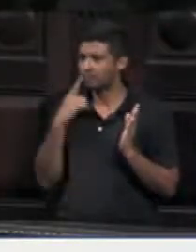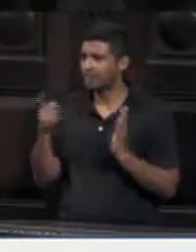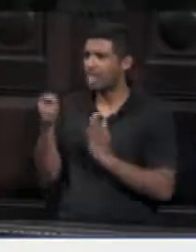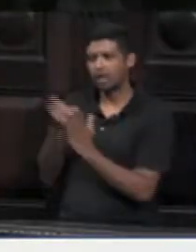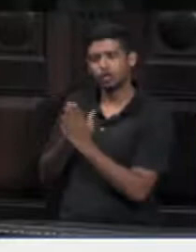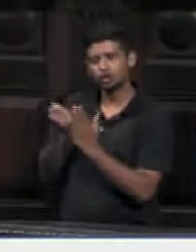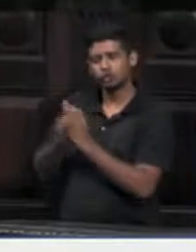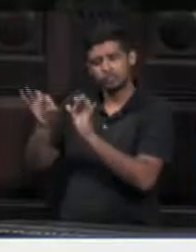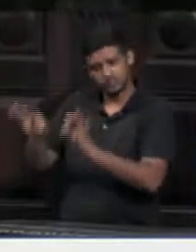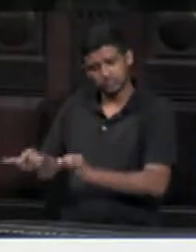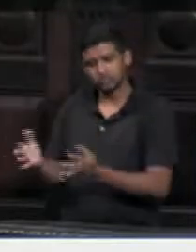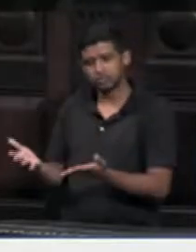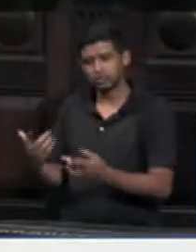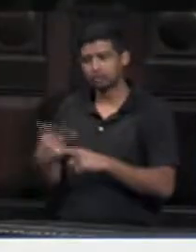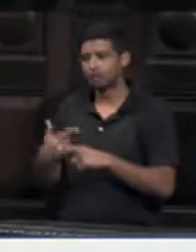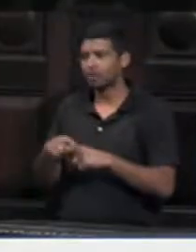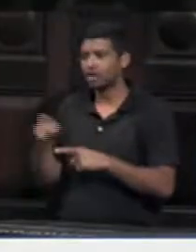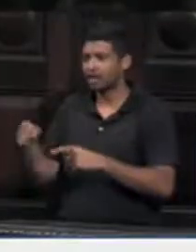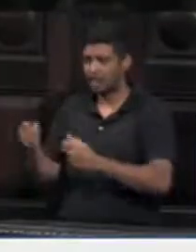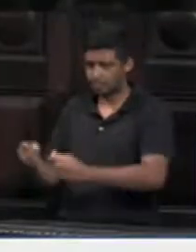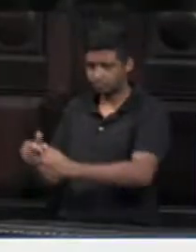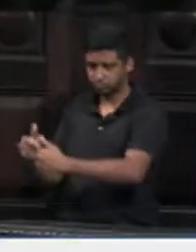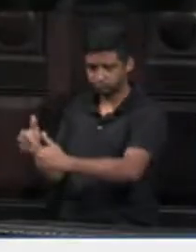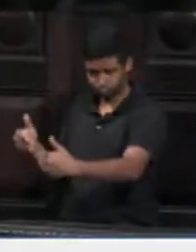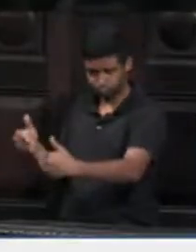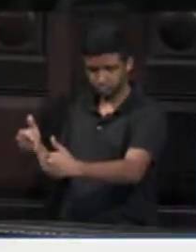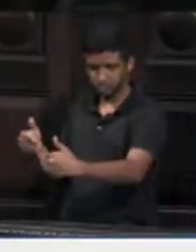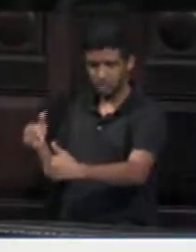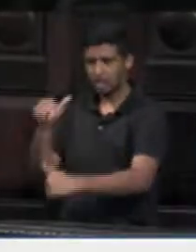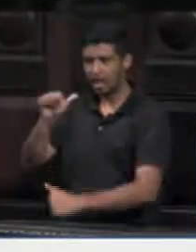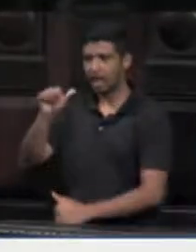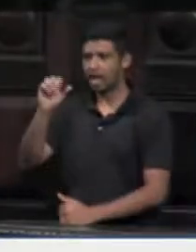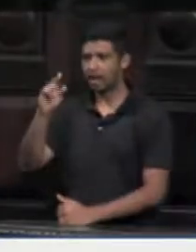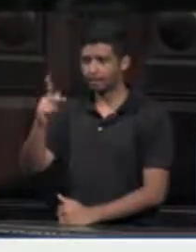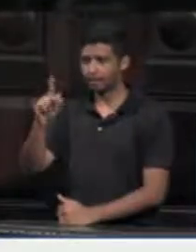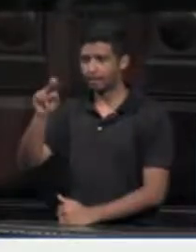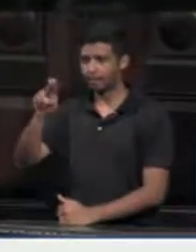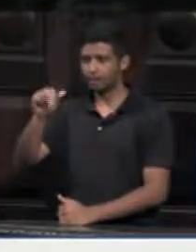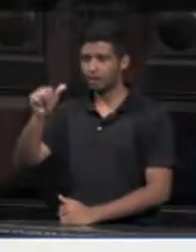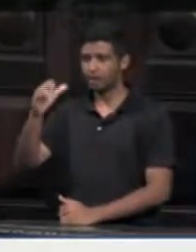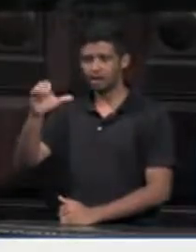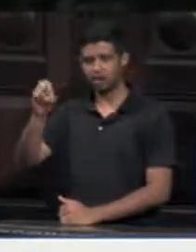pertinente, porque a barragem do Guaipuiaçu, ela